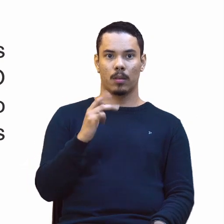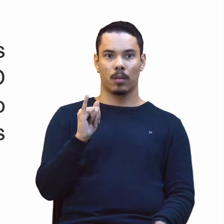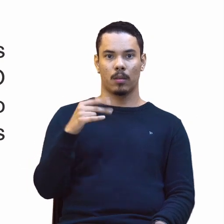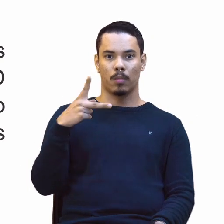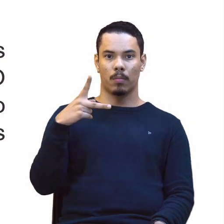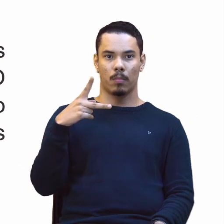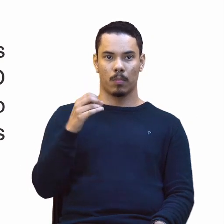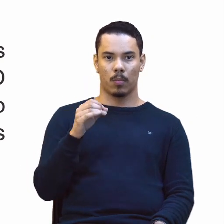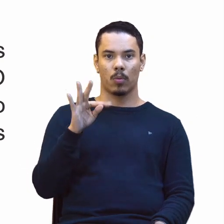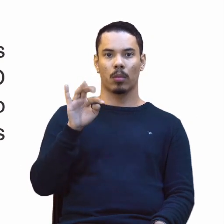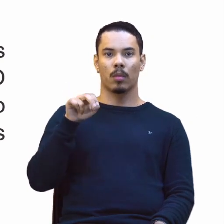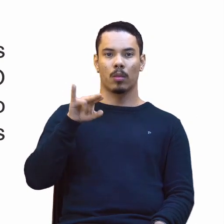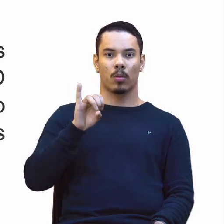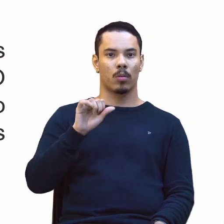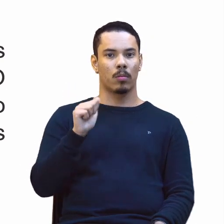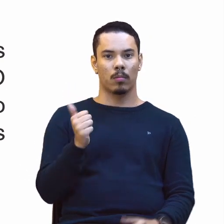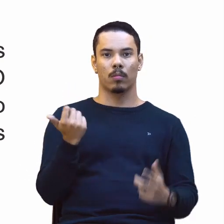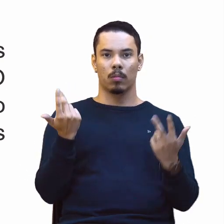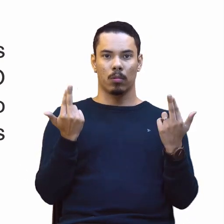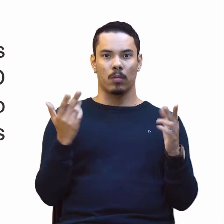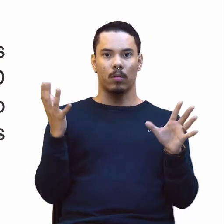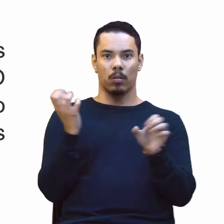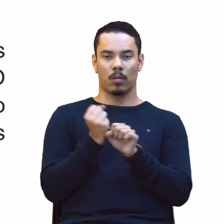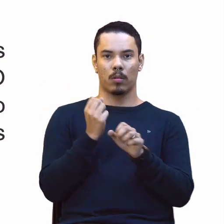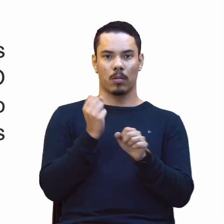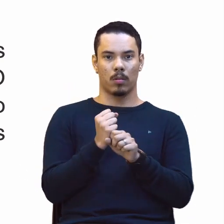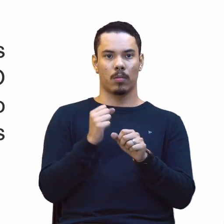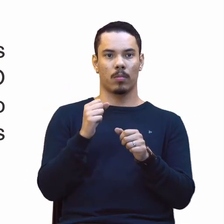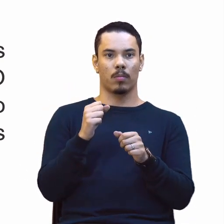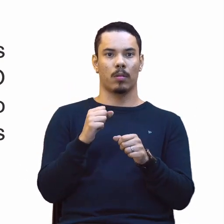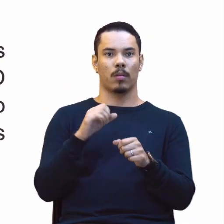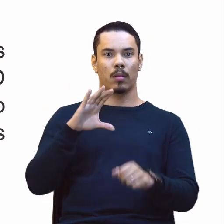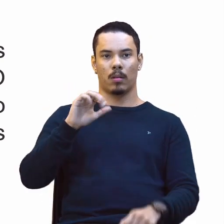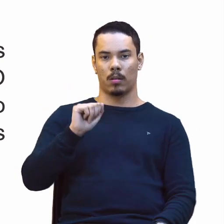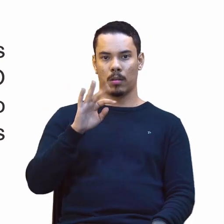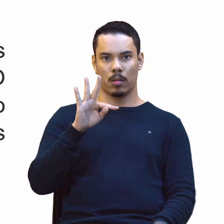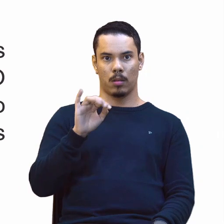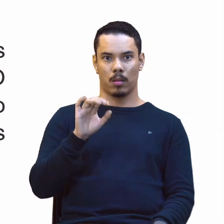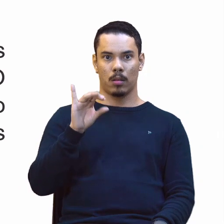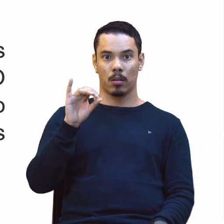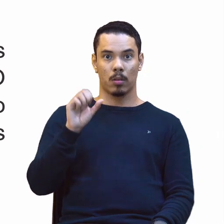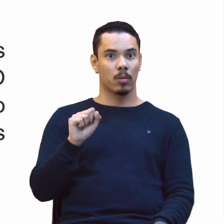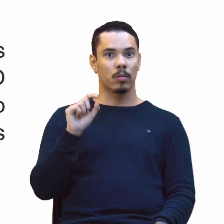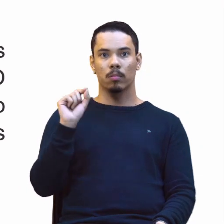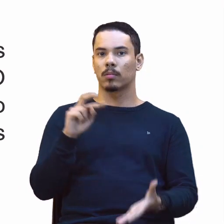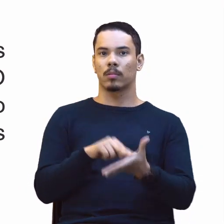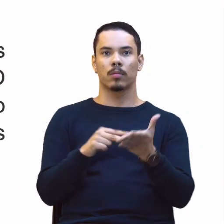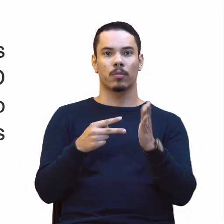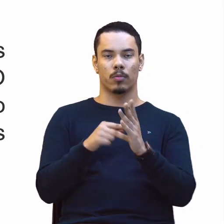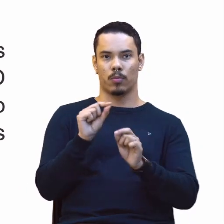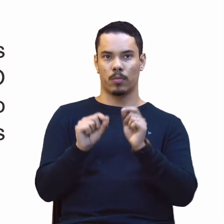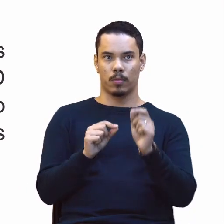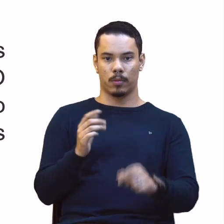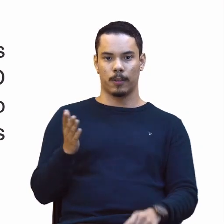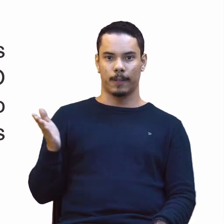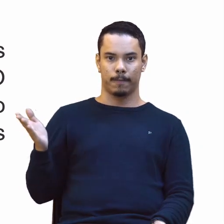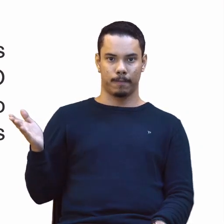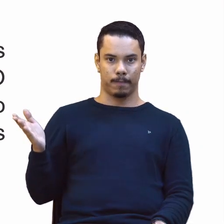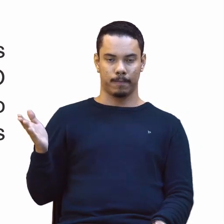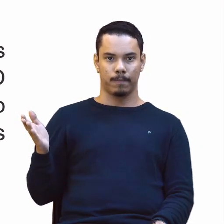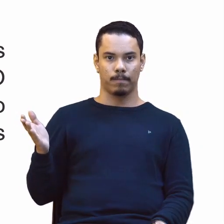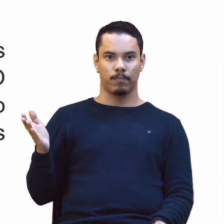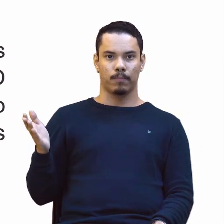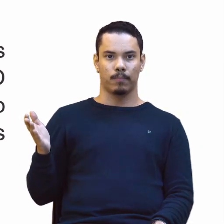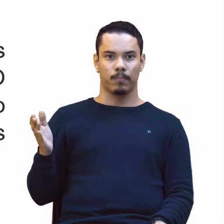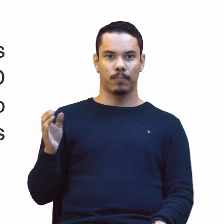hipotenusa é igual à soma dos quadrados dos catetos. Ou seja, aqui, ó, triângulo retângulo, né? É igual